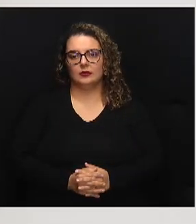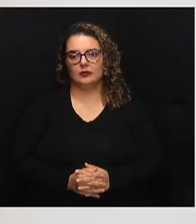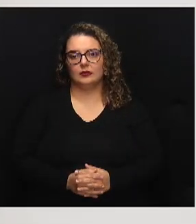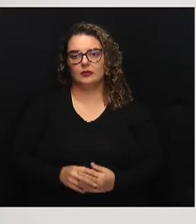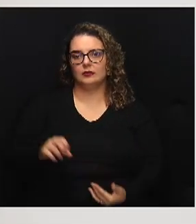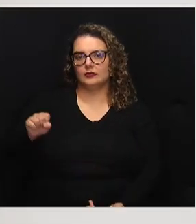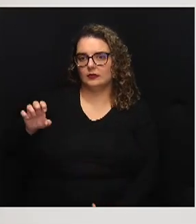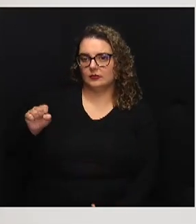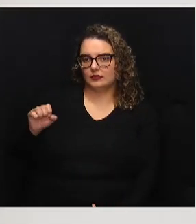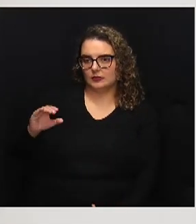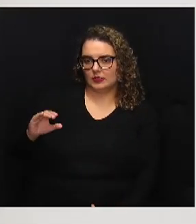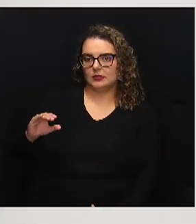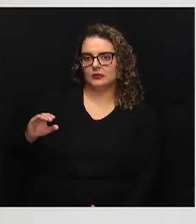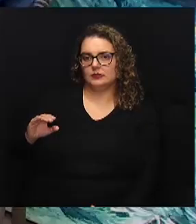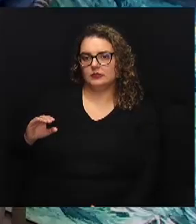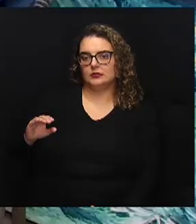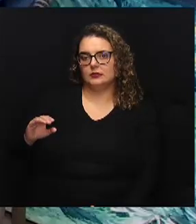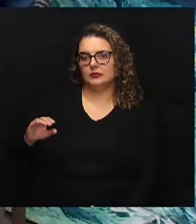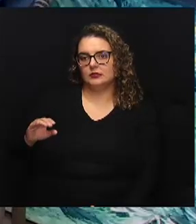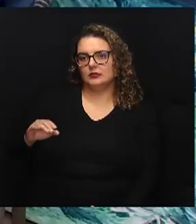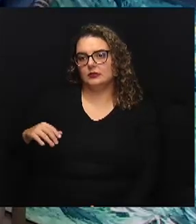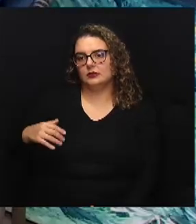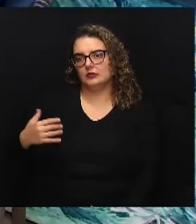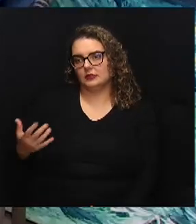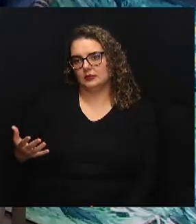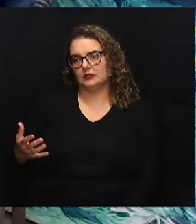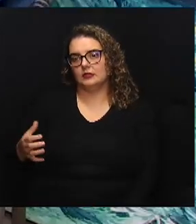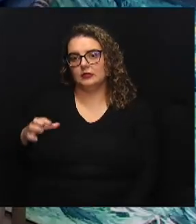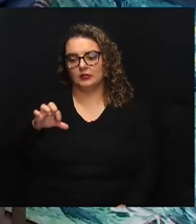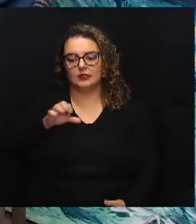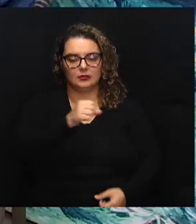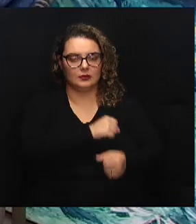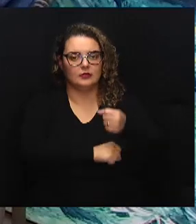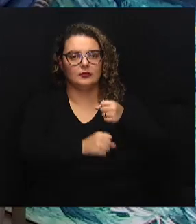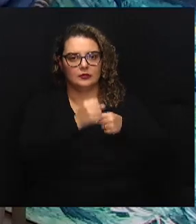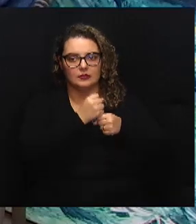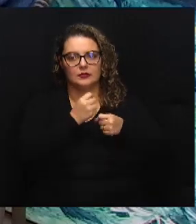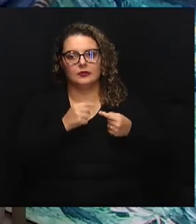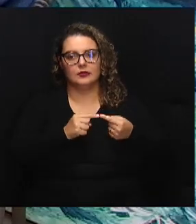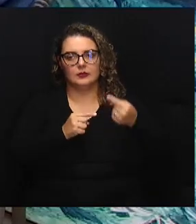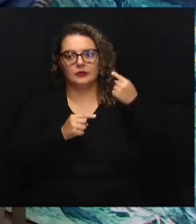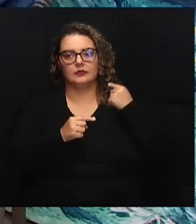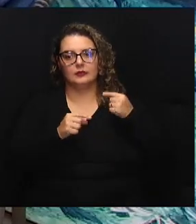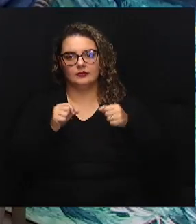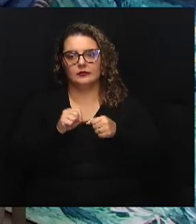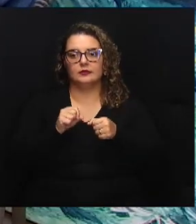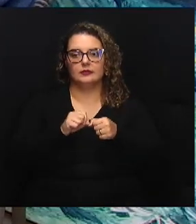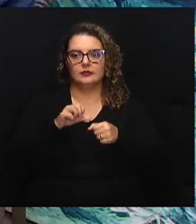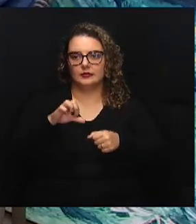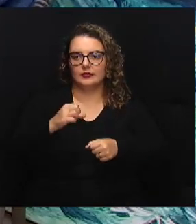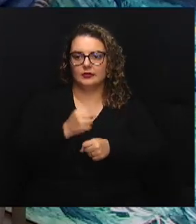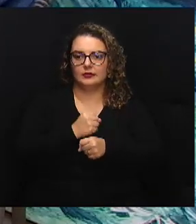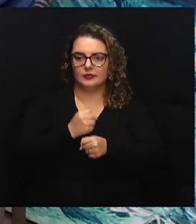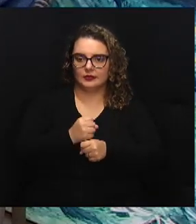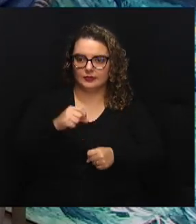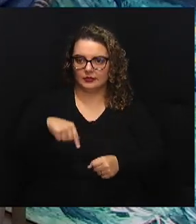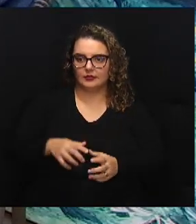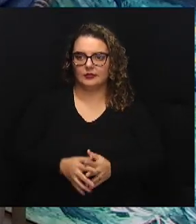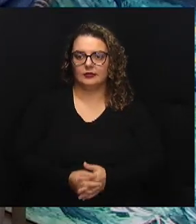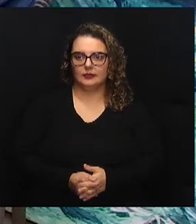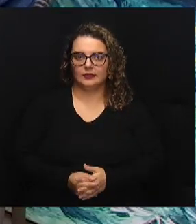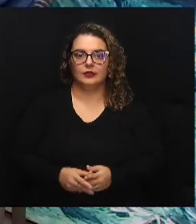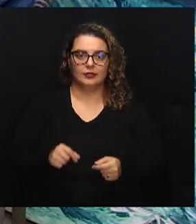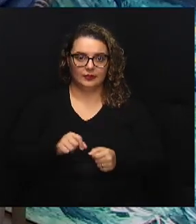Sesc, né? E há 9 anos atrás. Vai fazer 9 anos agora que eu fiz